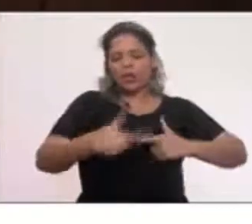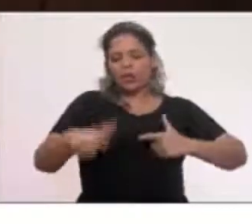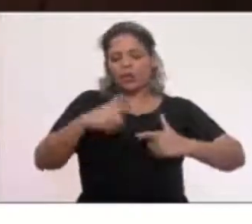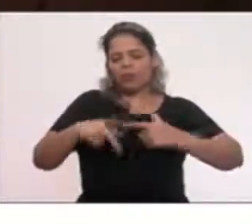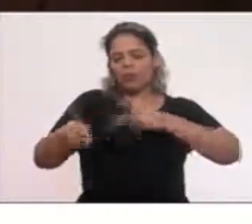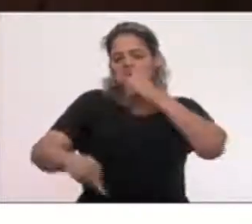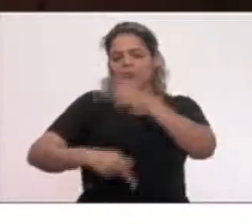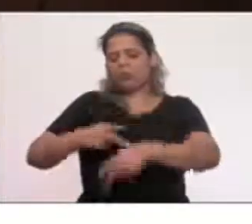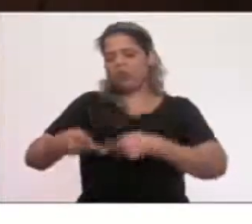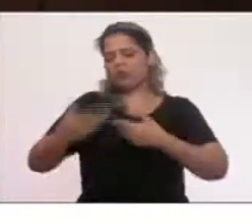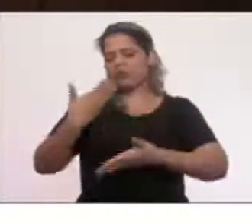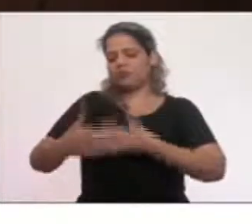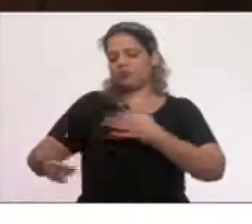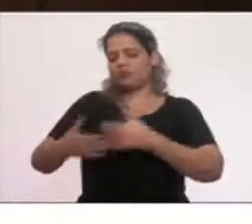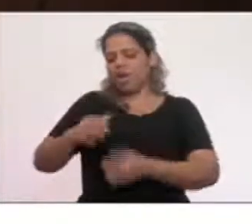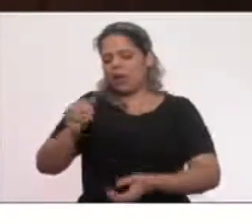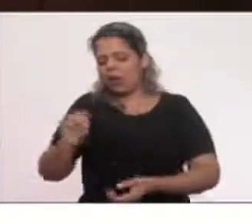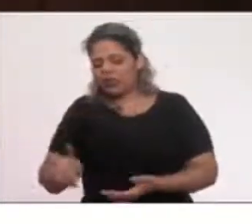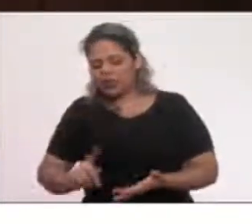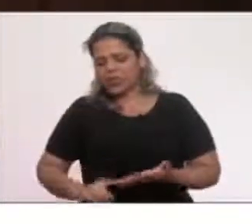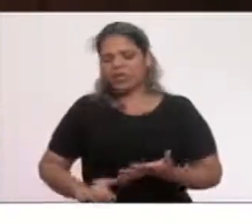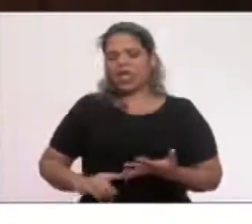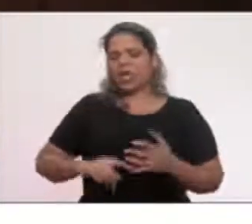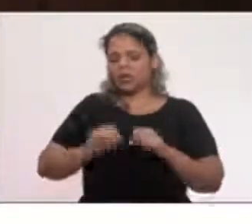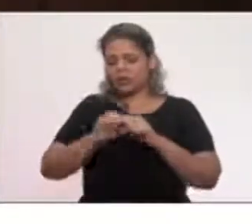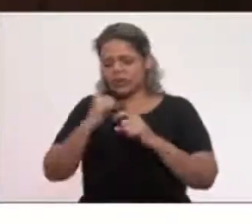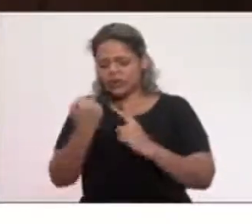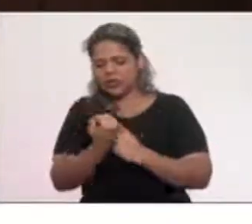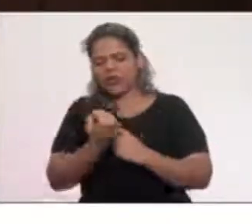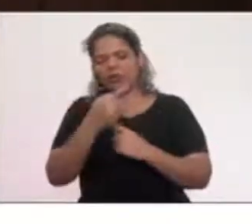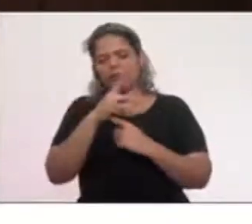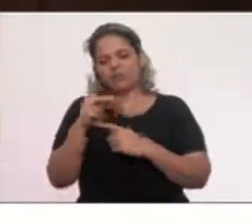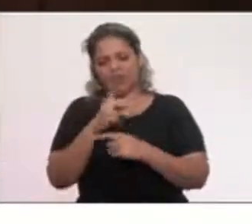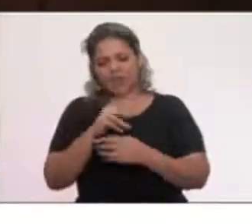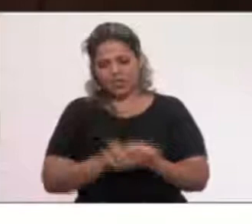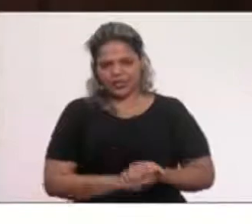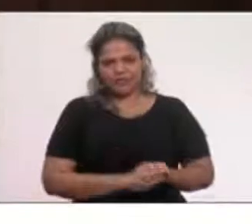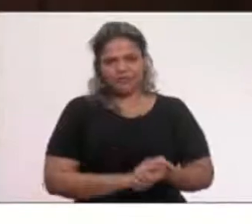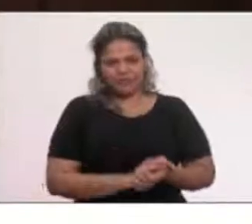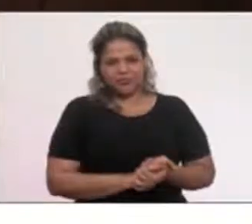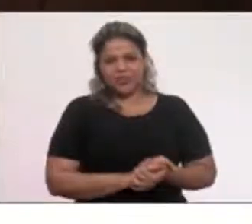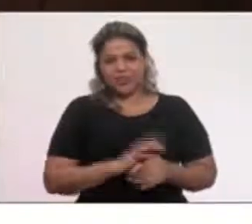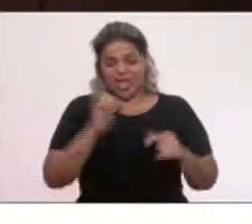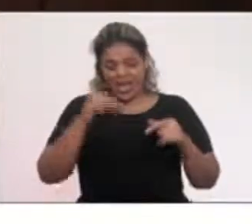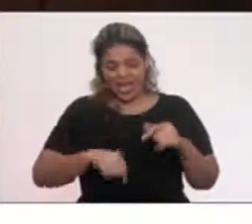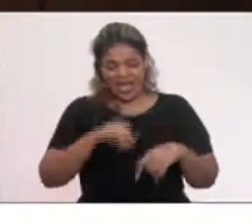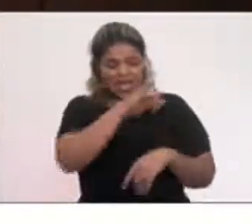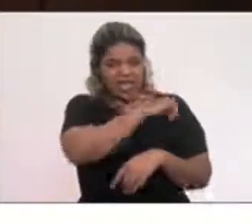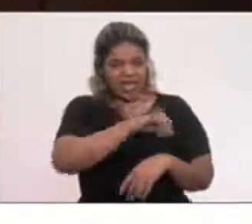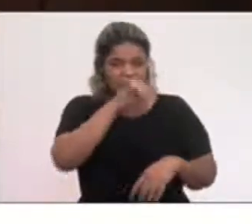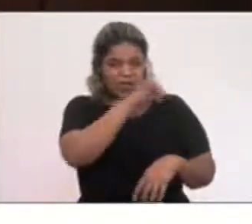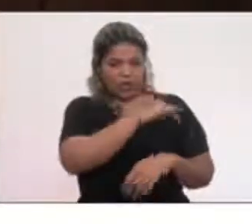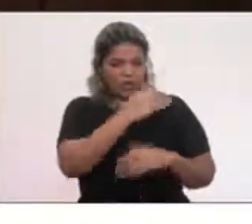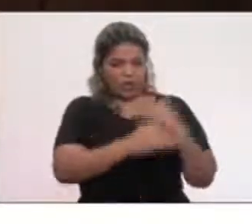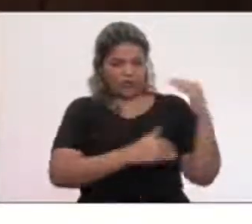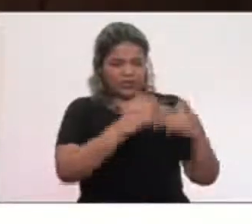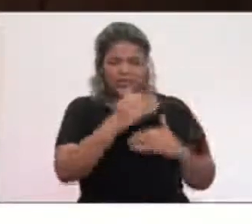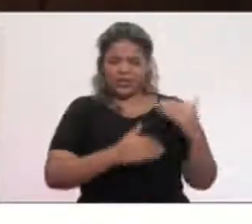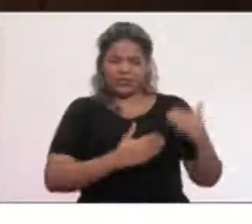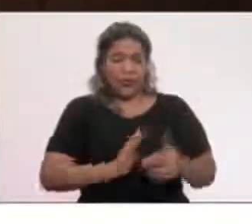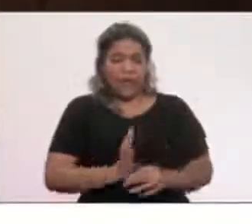cima dos aposentados, do sistema previdenciário. Aqui no Rio de Janeiro, o processo foi